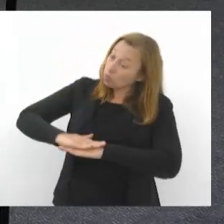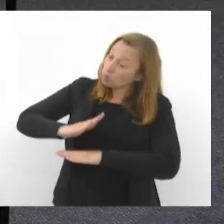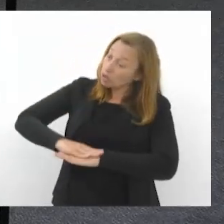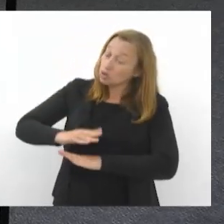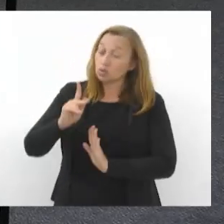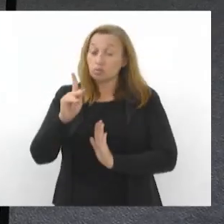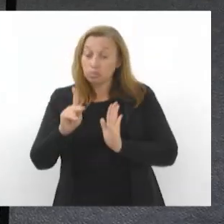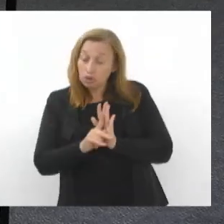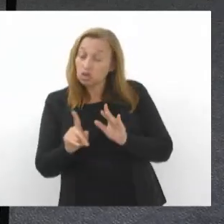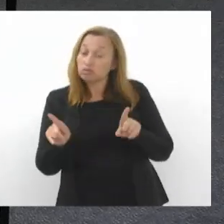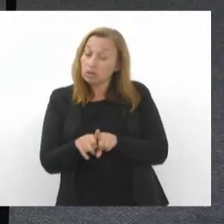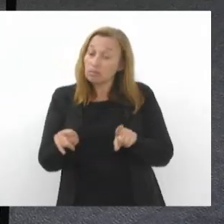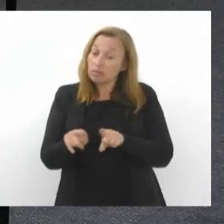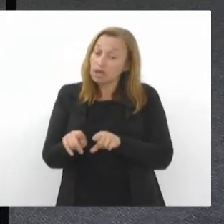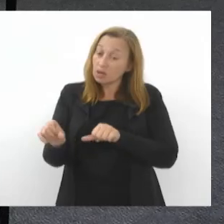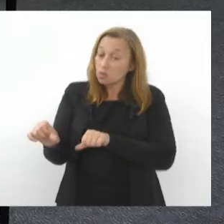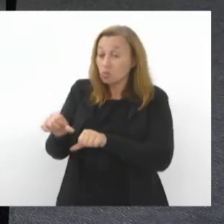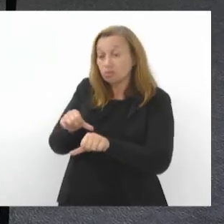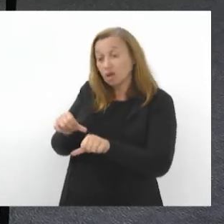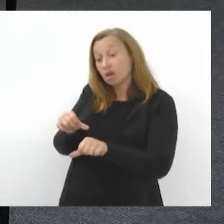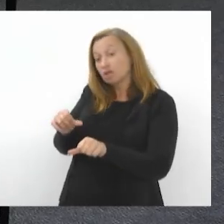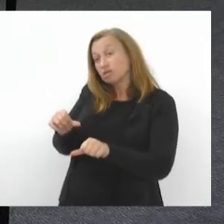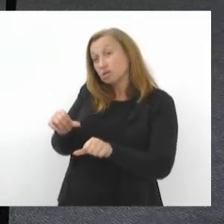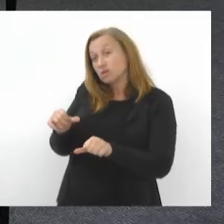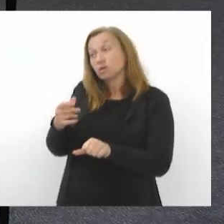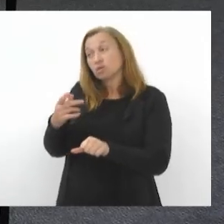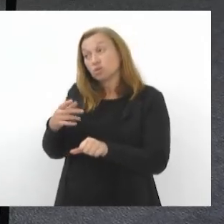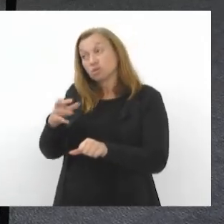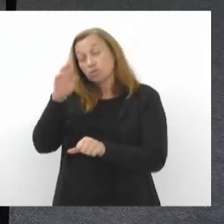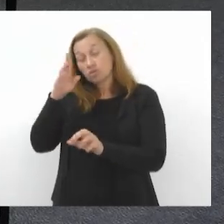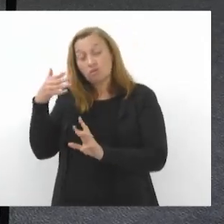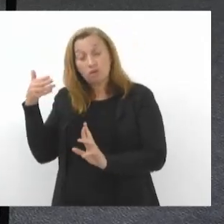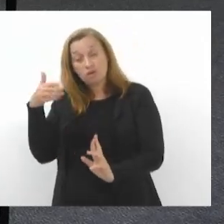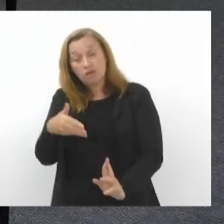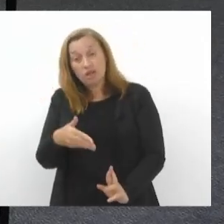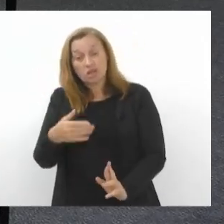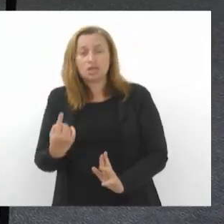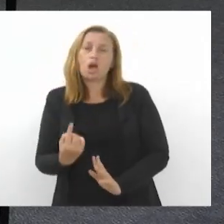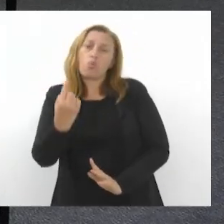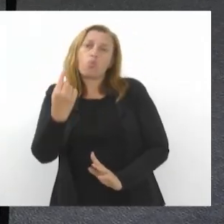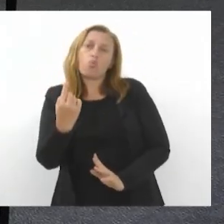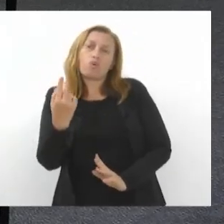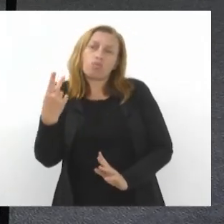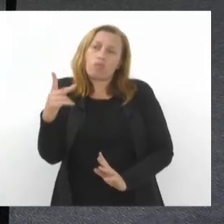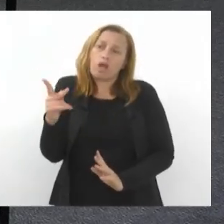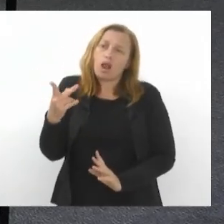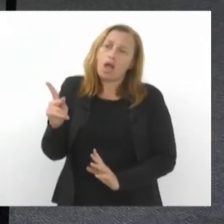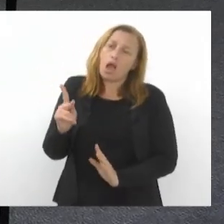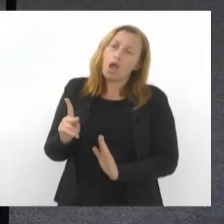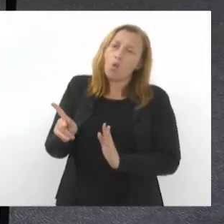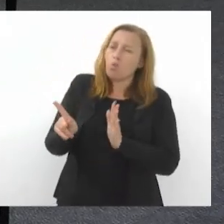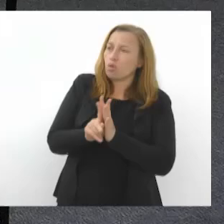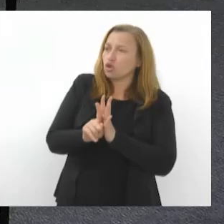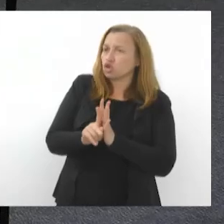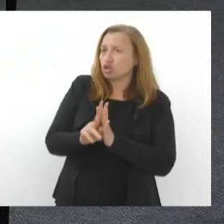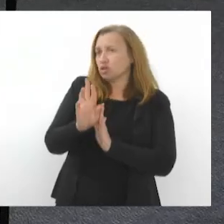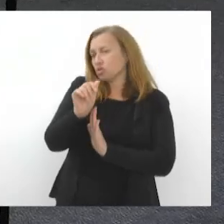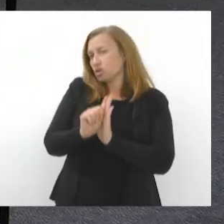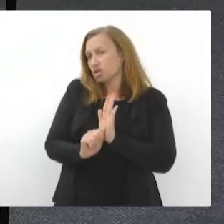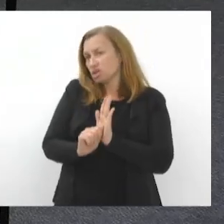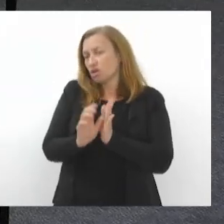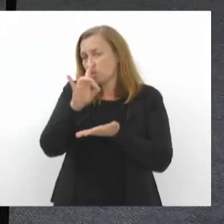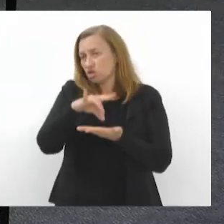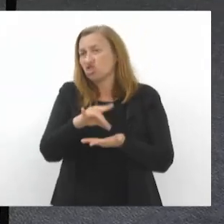projeto também trouxe contradições, né? A Vossa Excelência fez referência a uma delas. O projeto, na sua redação original,